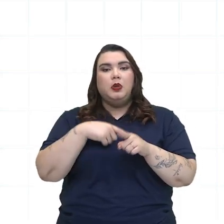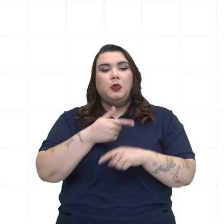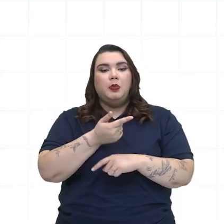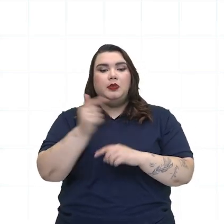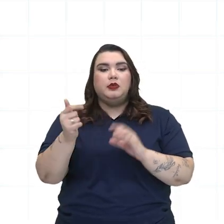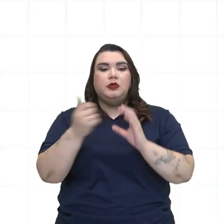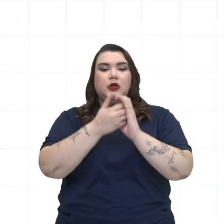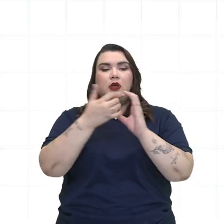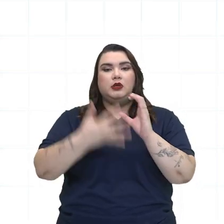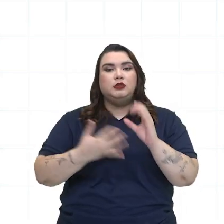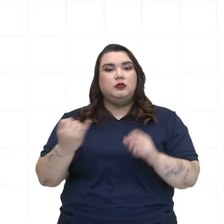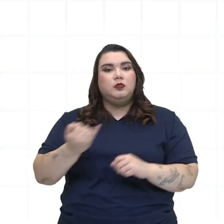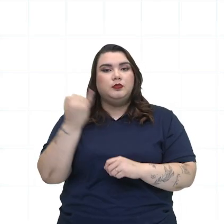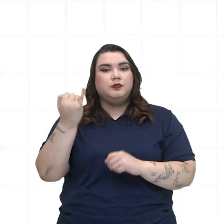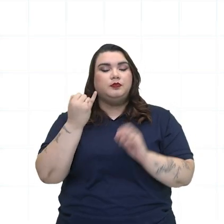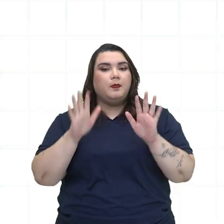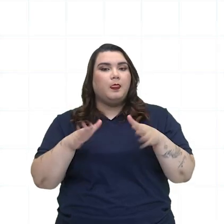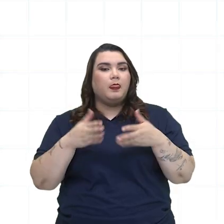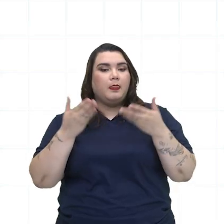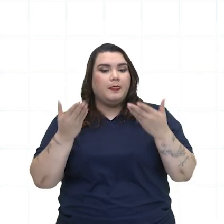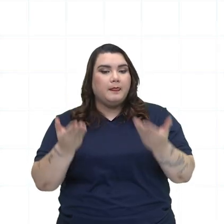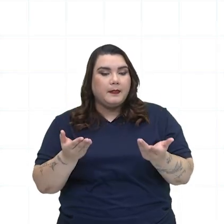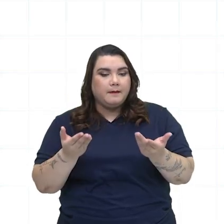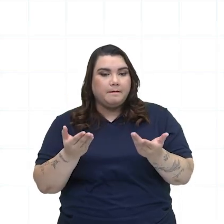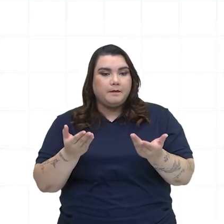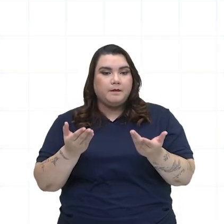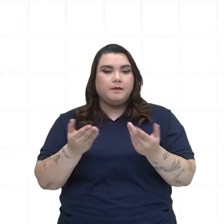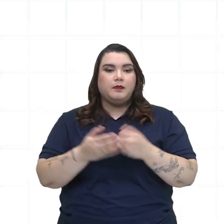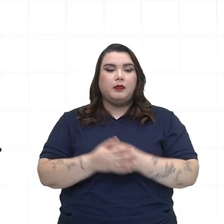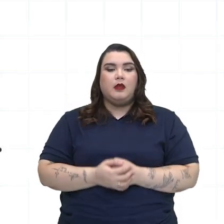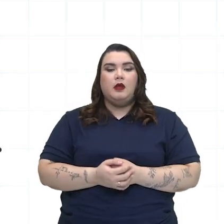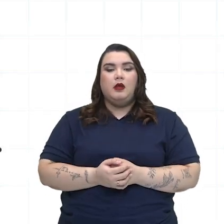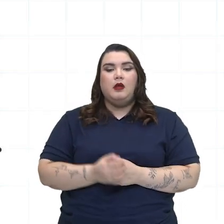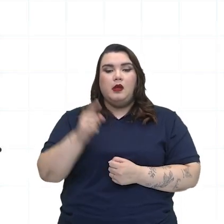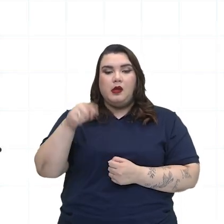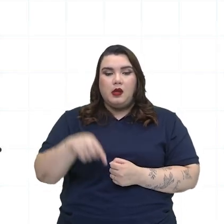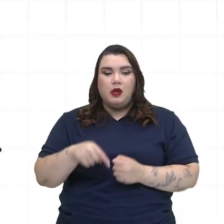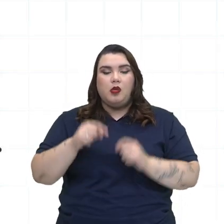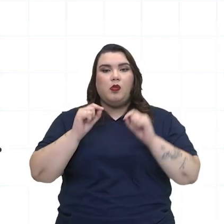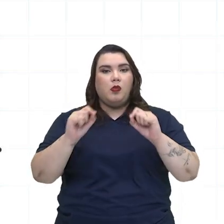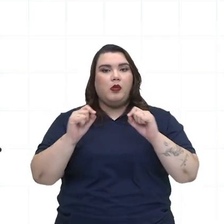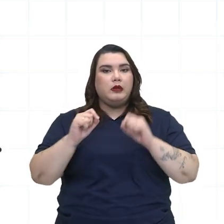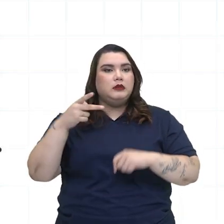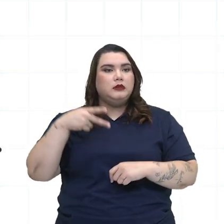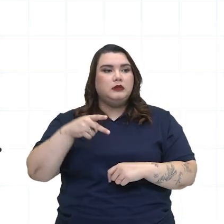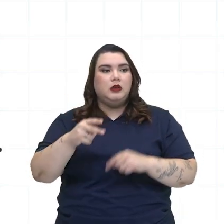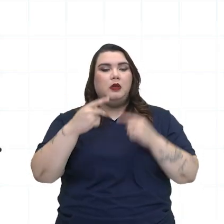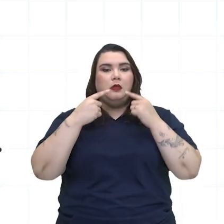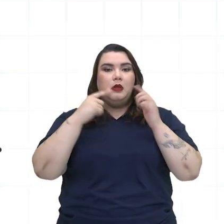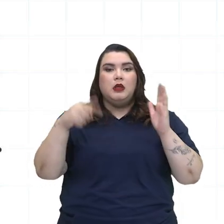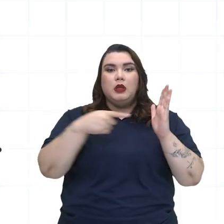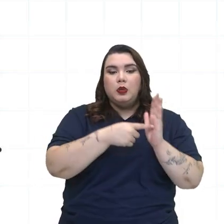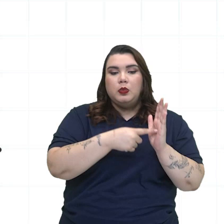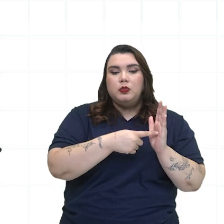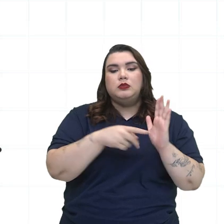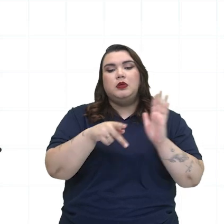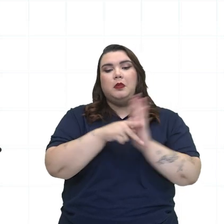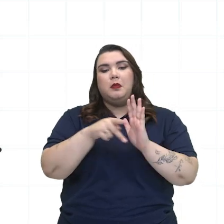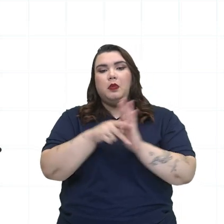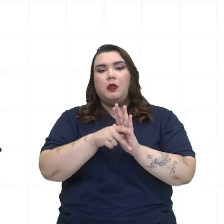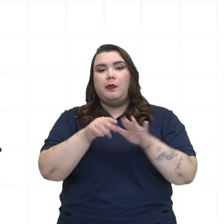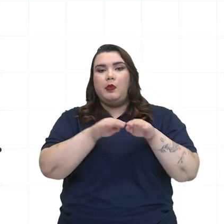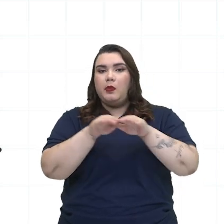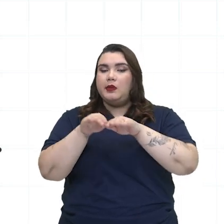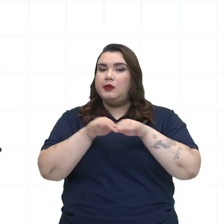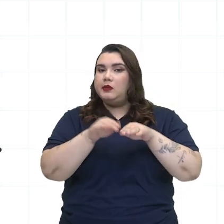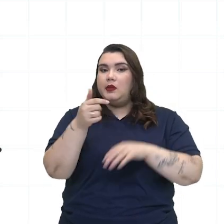outra característica muito importante, que é o caráter de denúncia das desigualdades. Olha